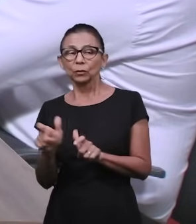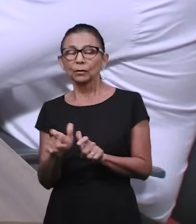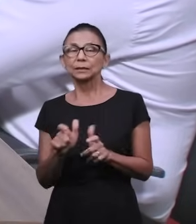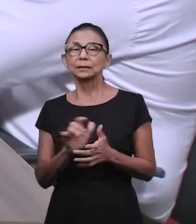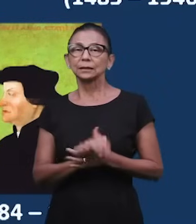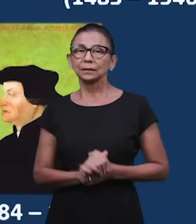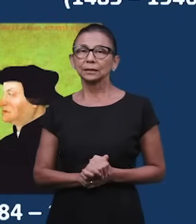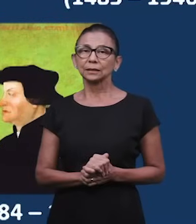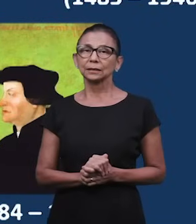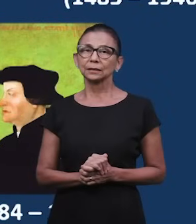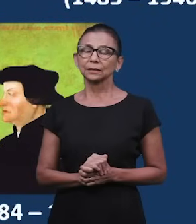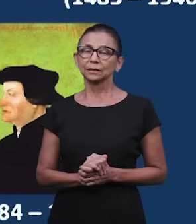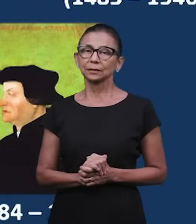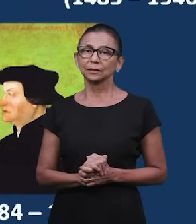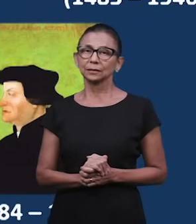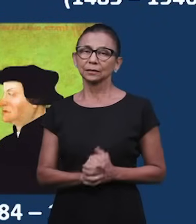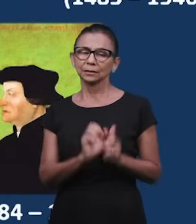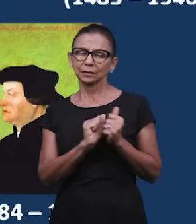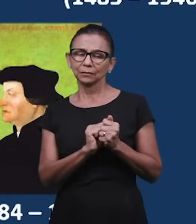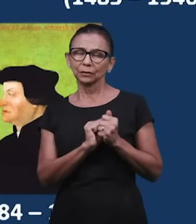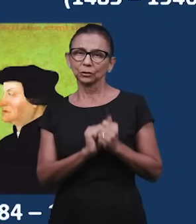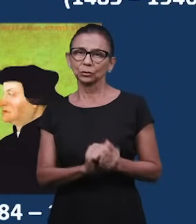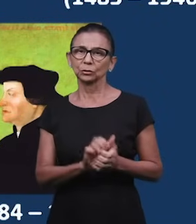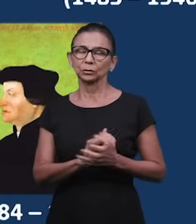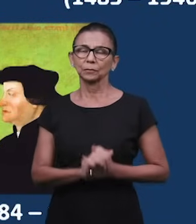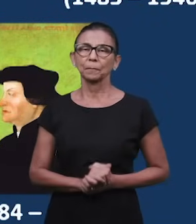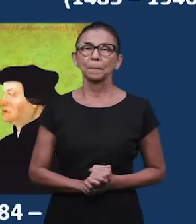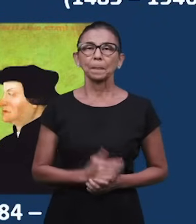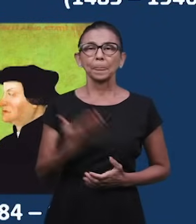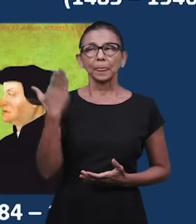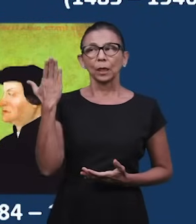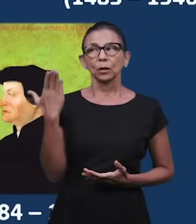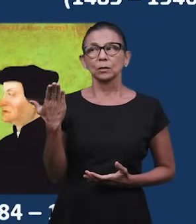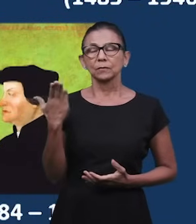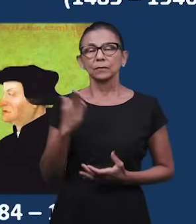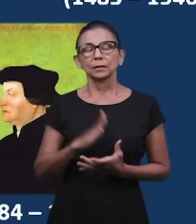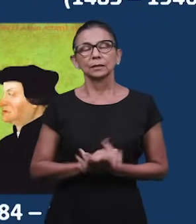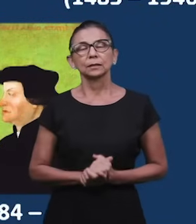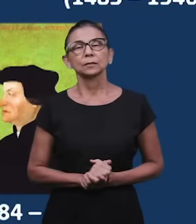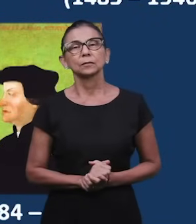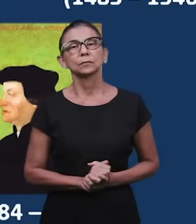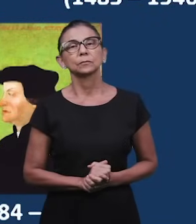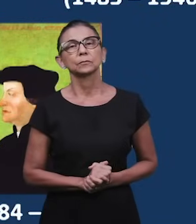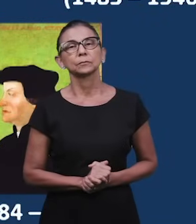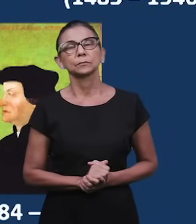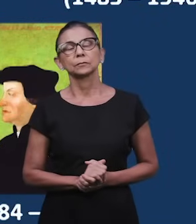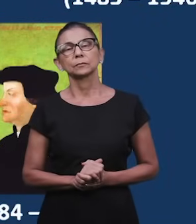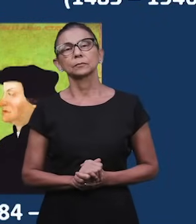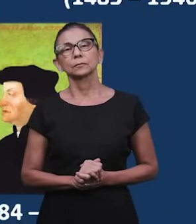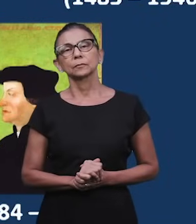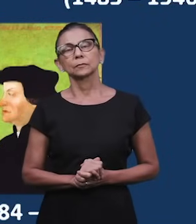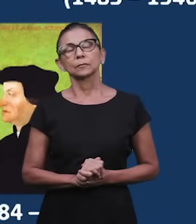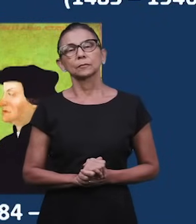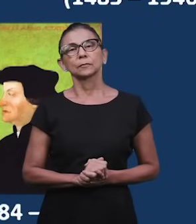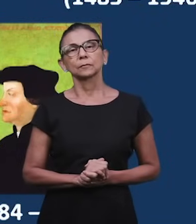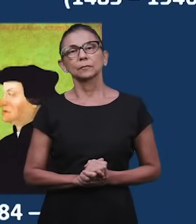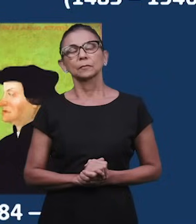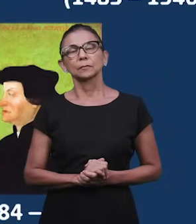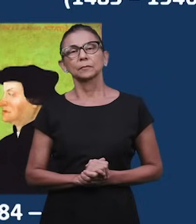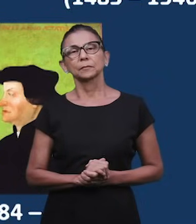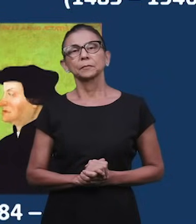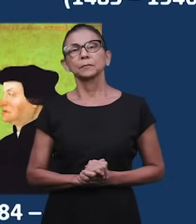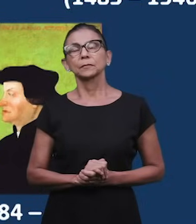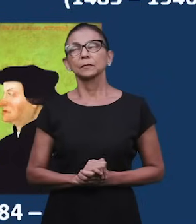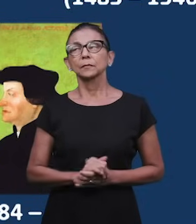aqui da nossa coluna da direita, é o segundo ali, tem as datas de cada um desses, mas Lutero está